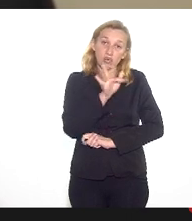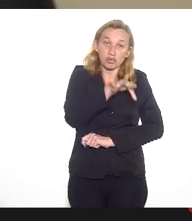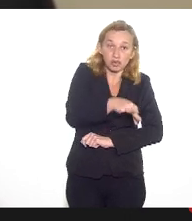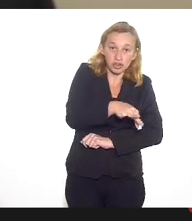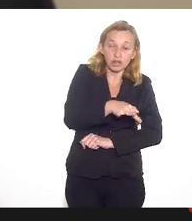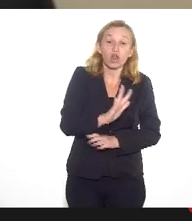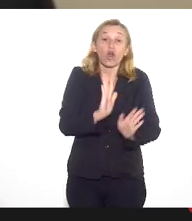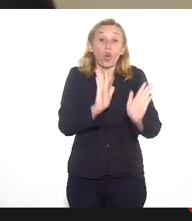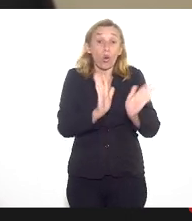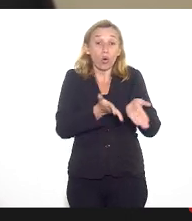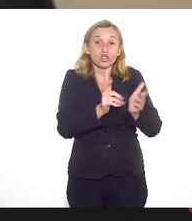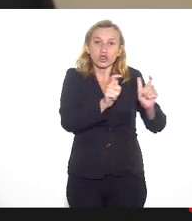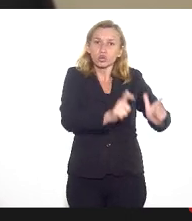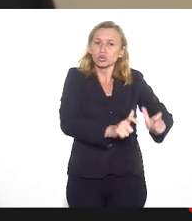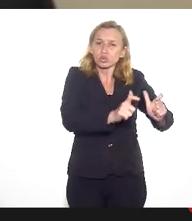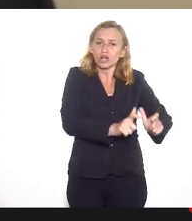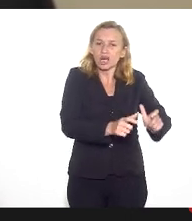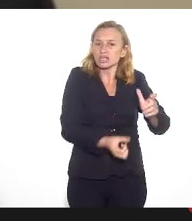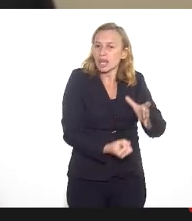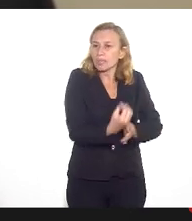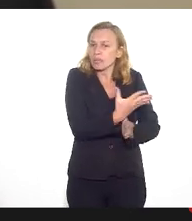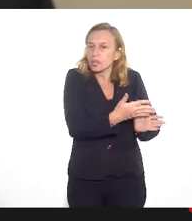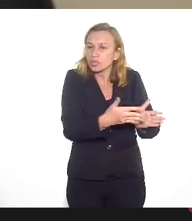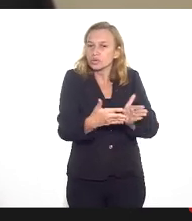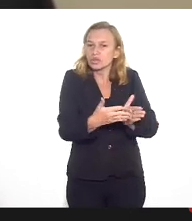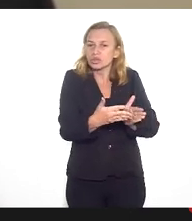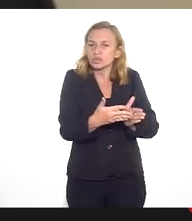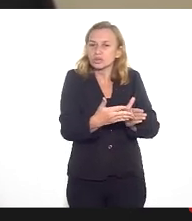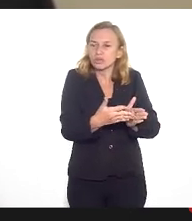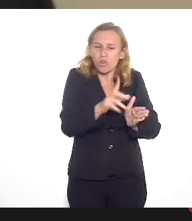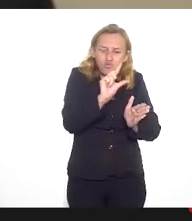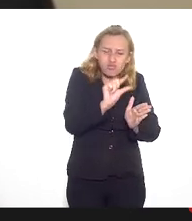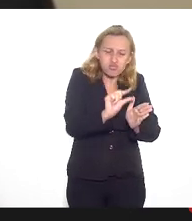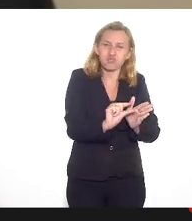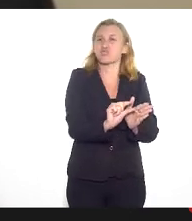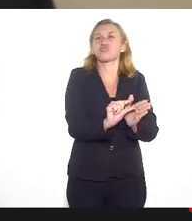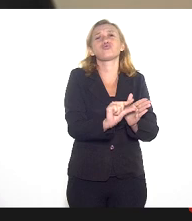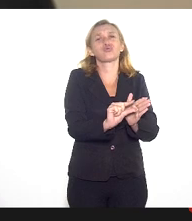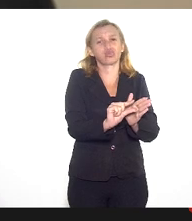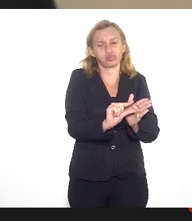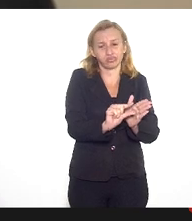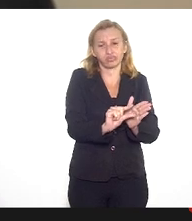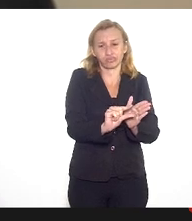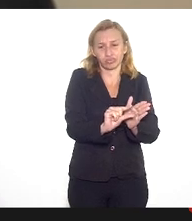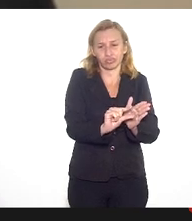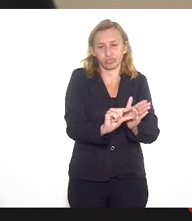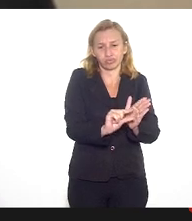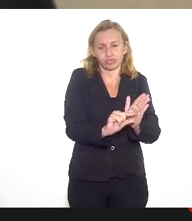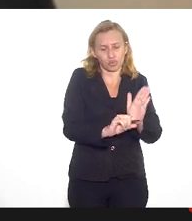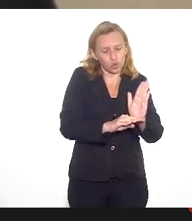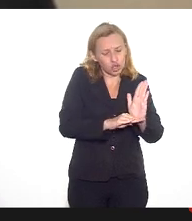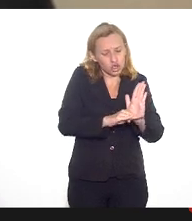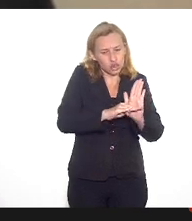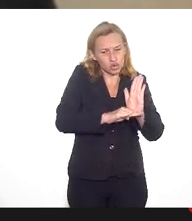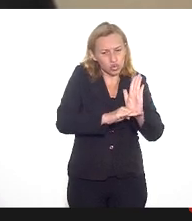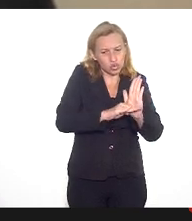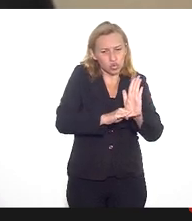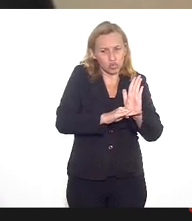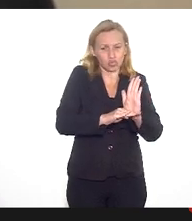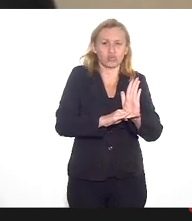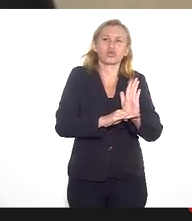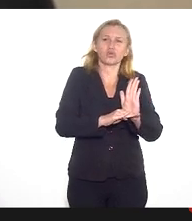em dia, esse campo está produzindo muito abaixo do nível inicial de produção, que é o